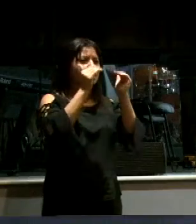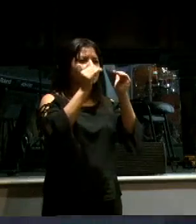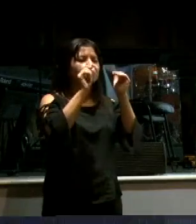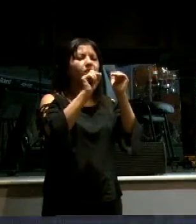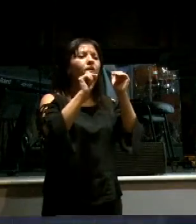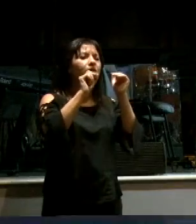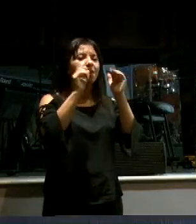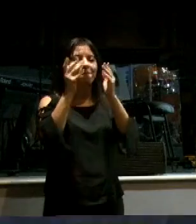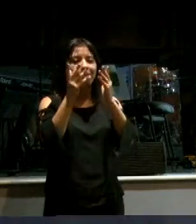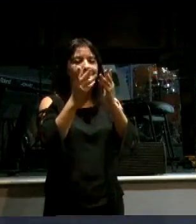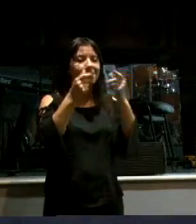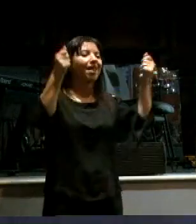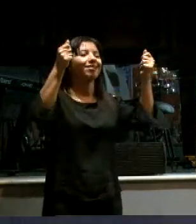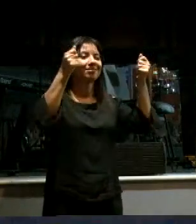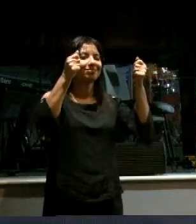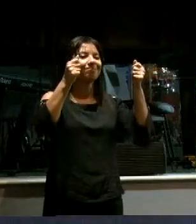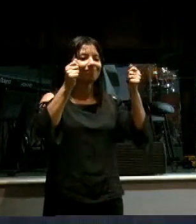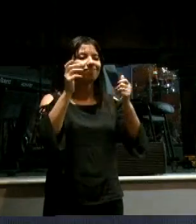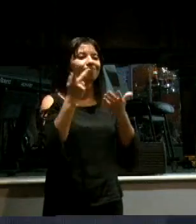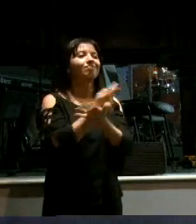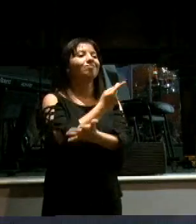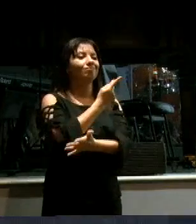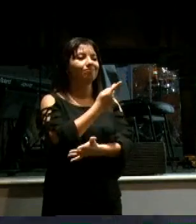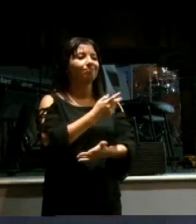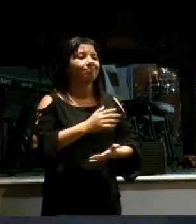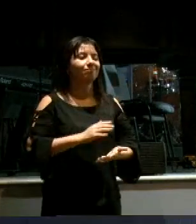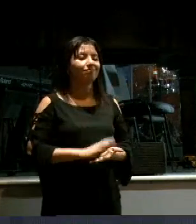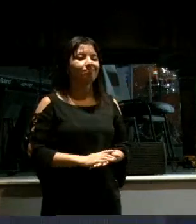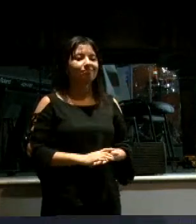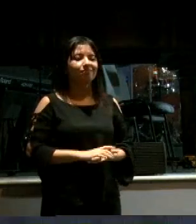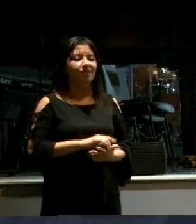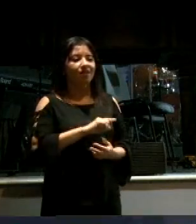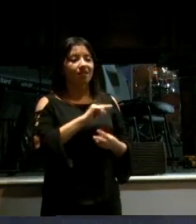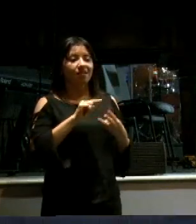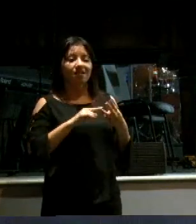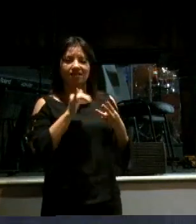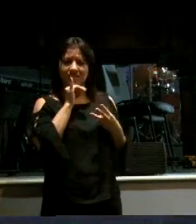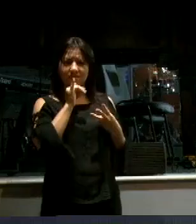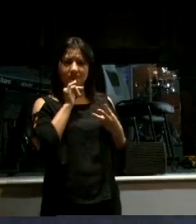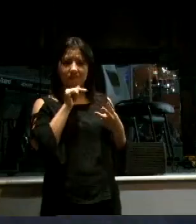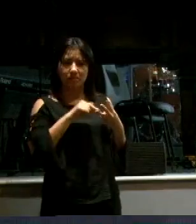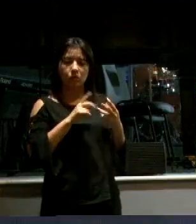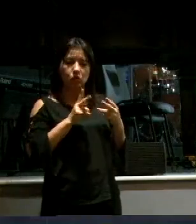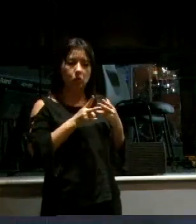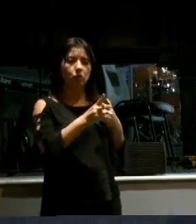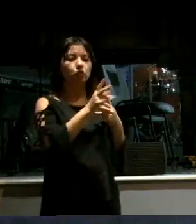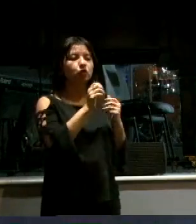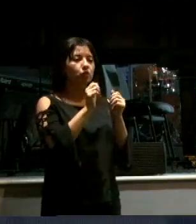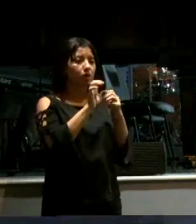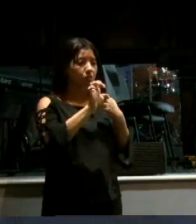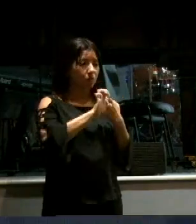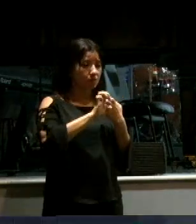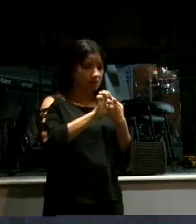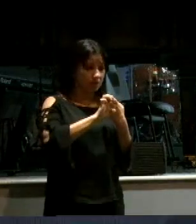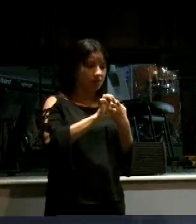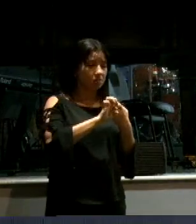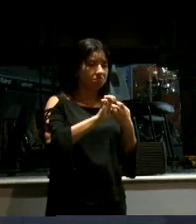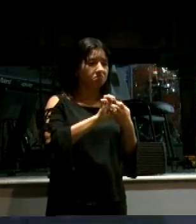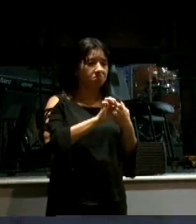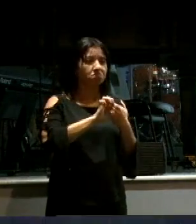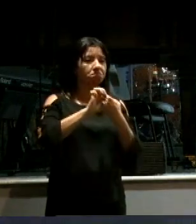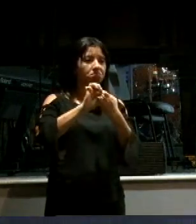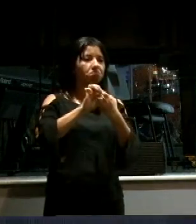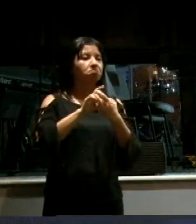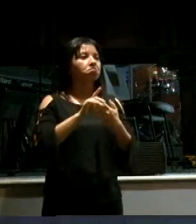Terceiro exemplo que eu quero dar, ainda com Eliseu, Está lá em 2 Reis, capítulo 4, verso